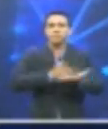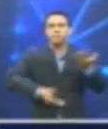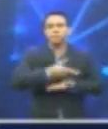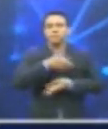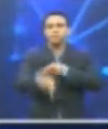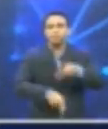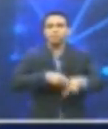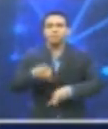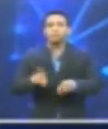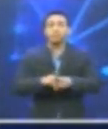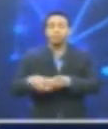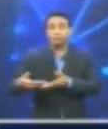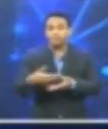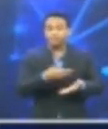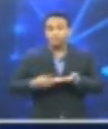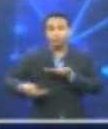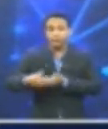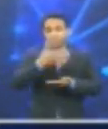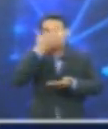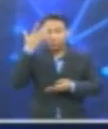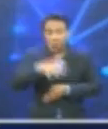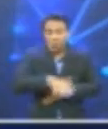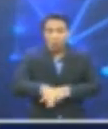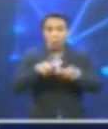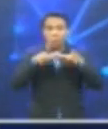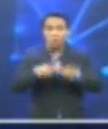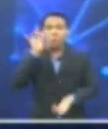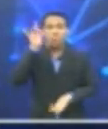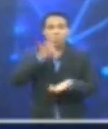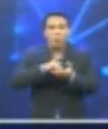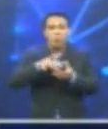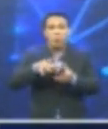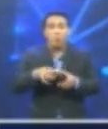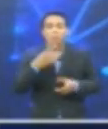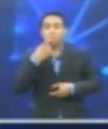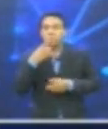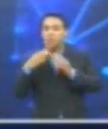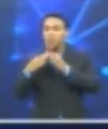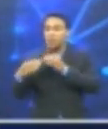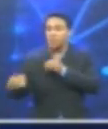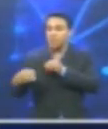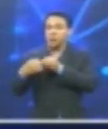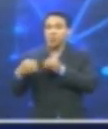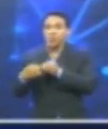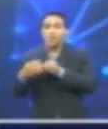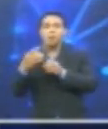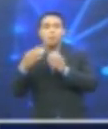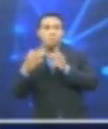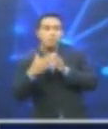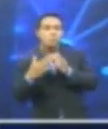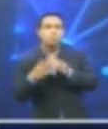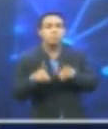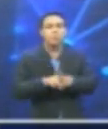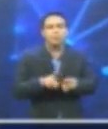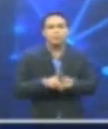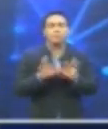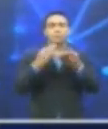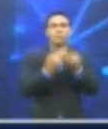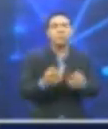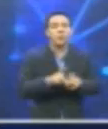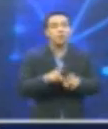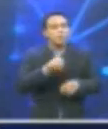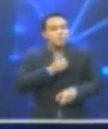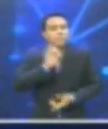interagindo com essa base no seu bairro, próximo à sua casa, à sua família, ao seu comércio, de uma maneira mais ágil,